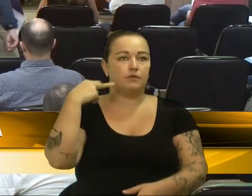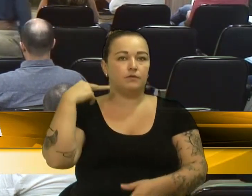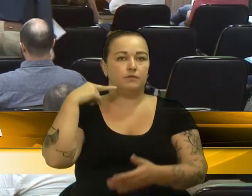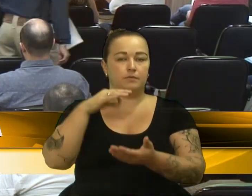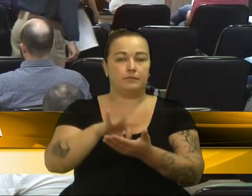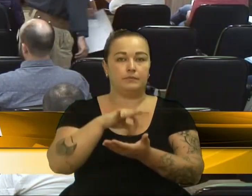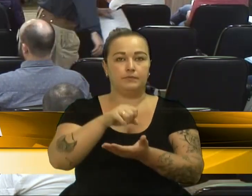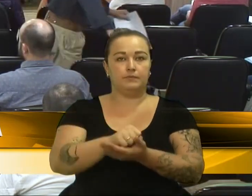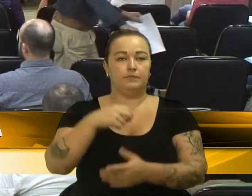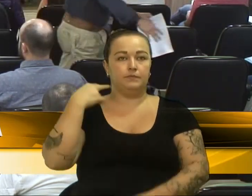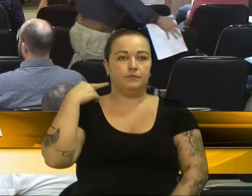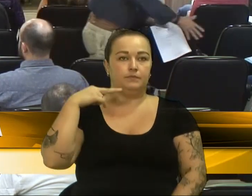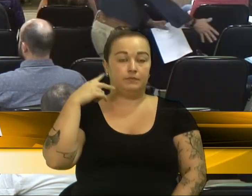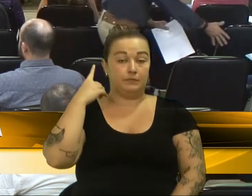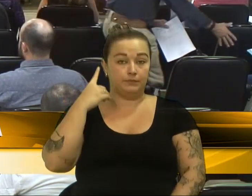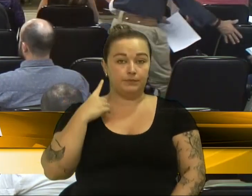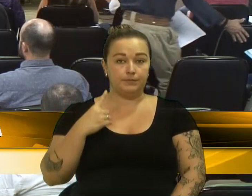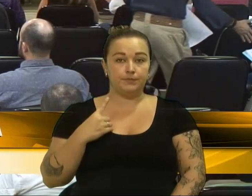vereadora Denise Pessoa.